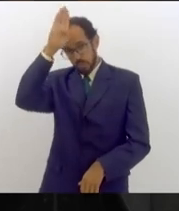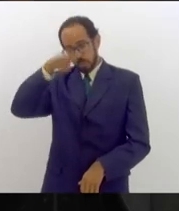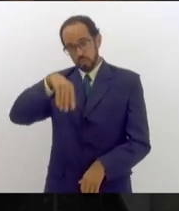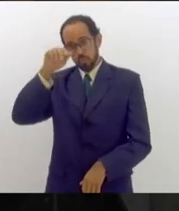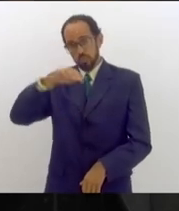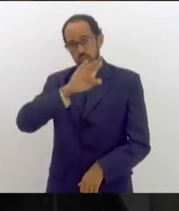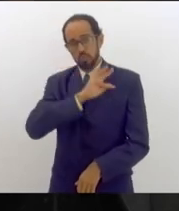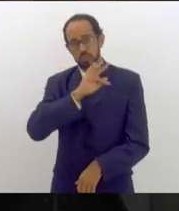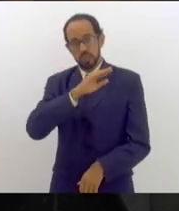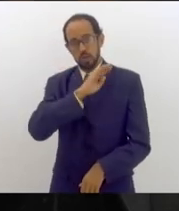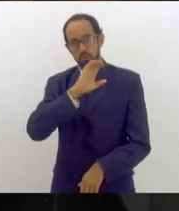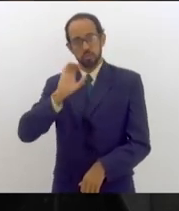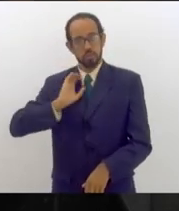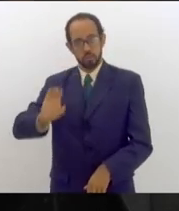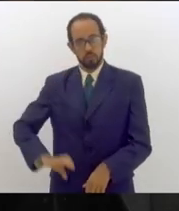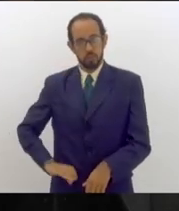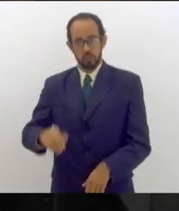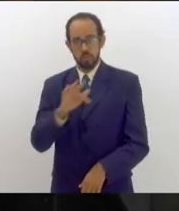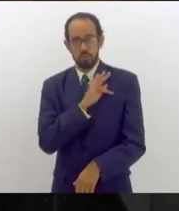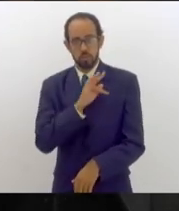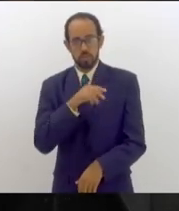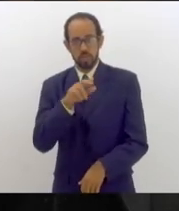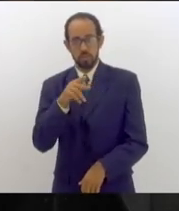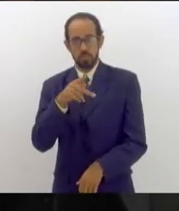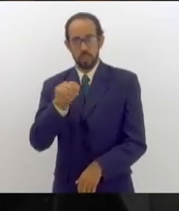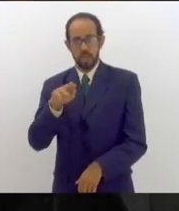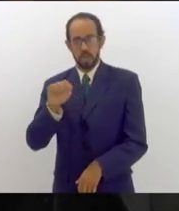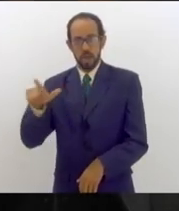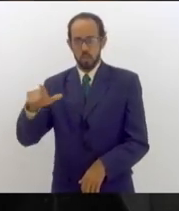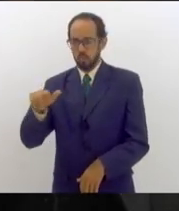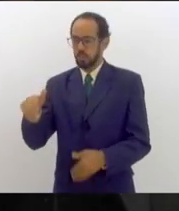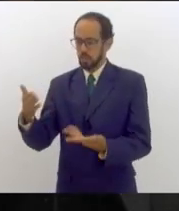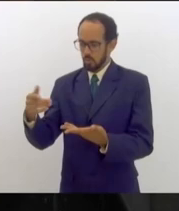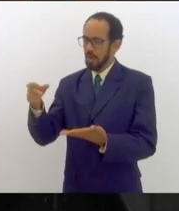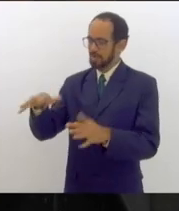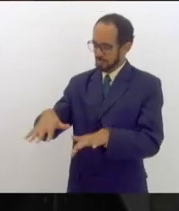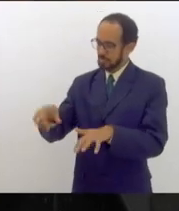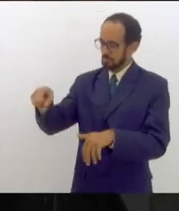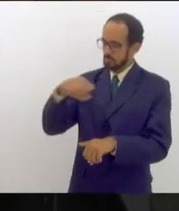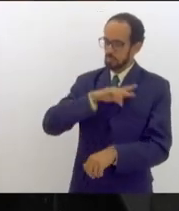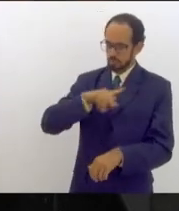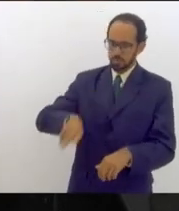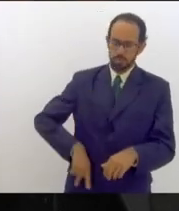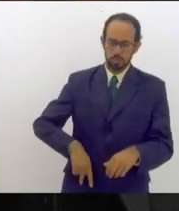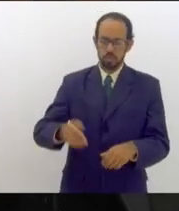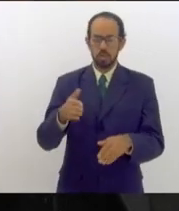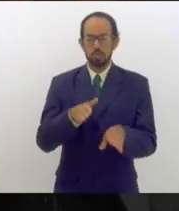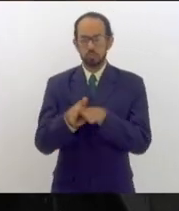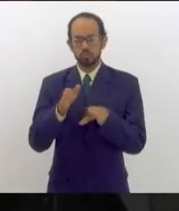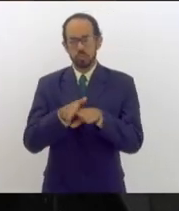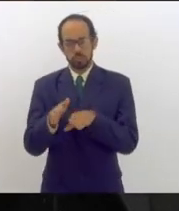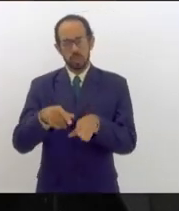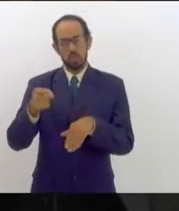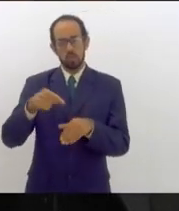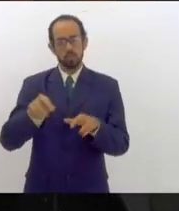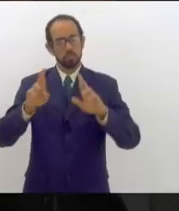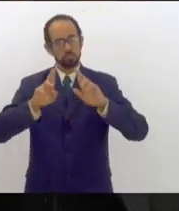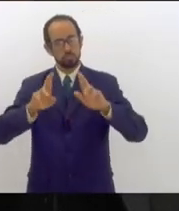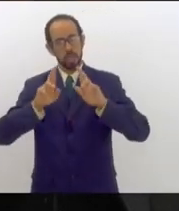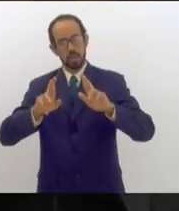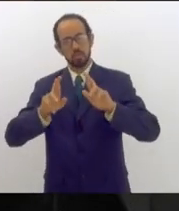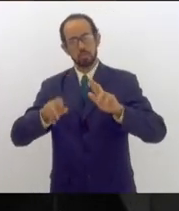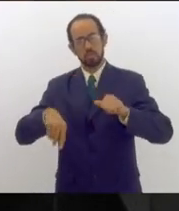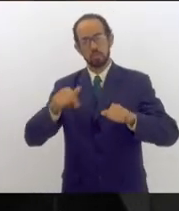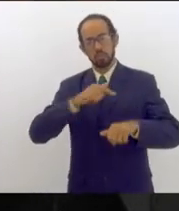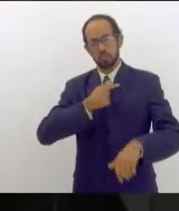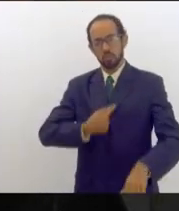policiais penais Então é isso presidente Tá feito essa indicação Legislativa Espero que o excelentíssimo Governador Cláudio Castro possa